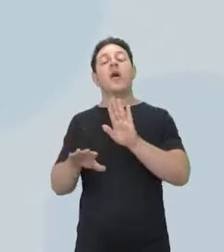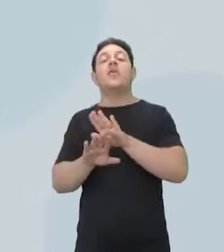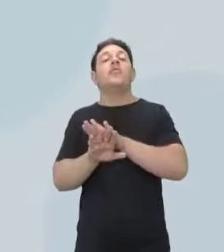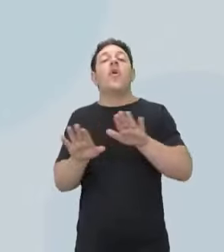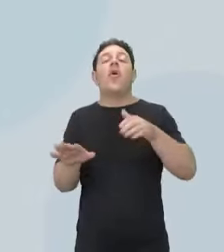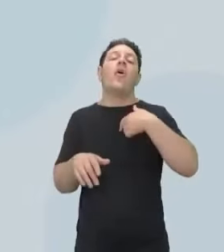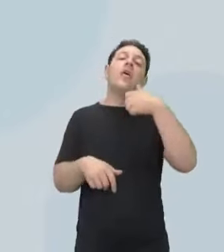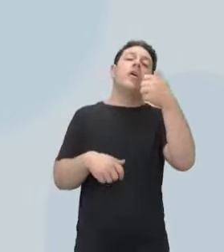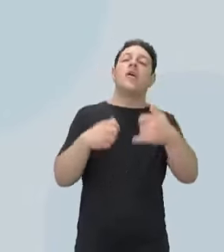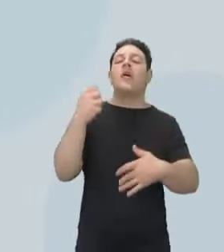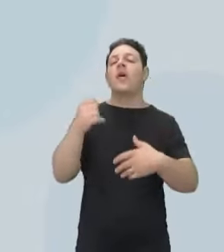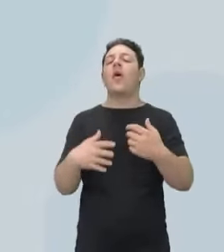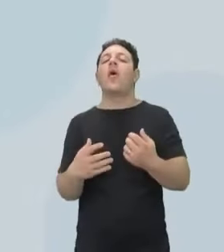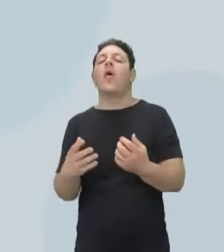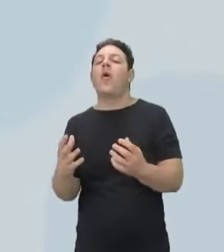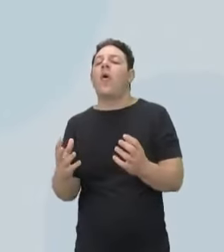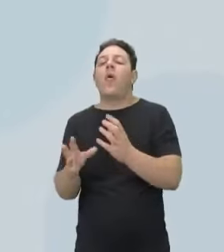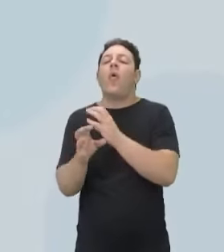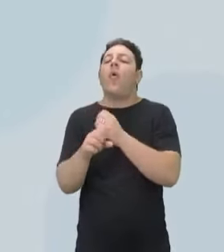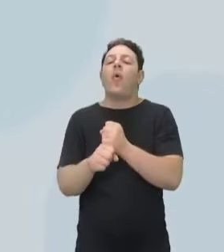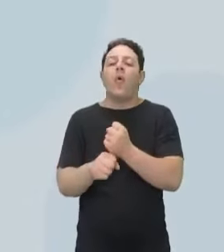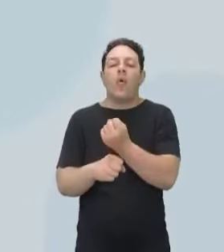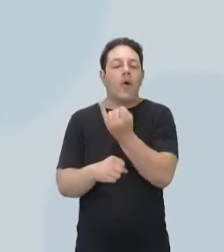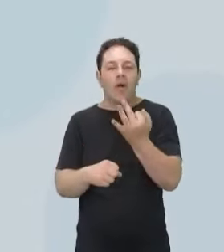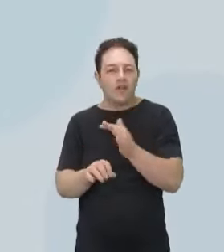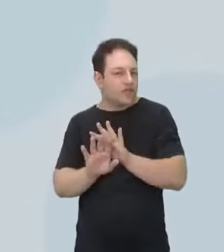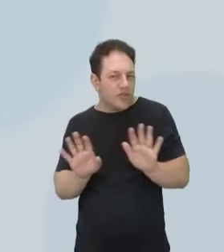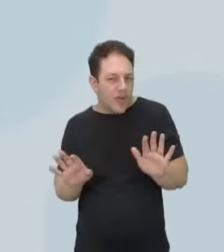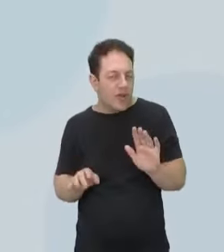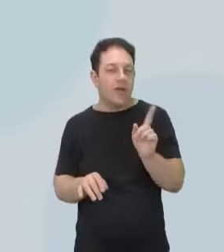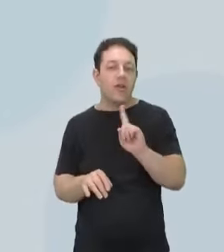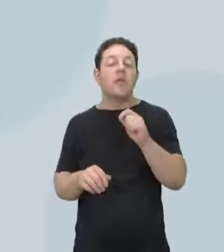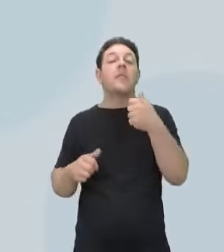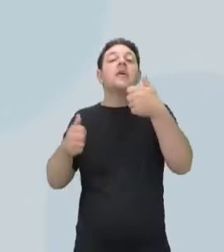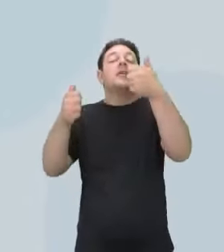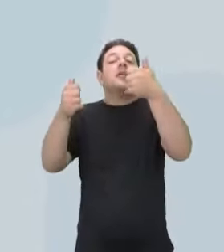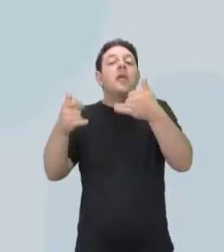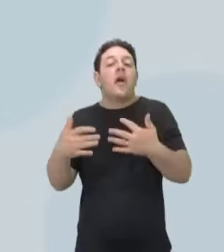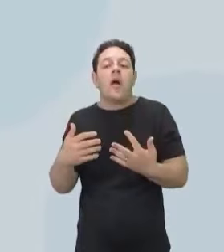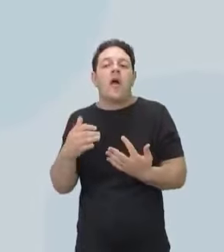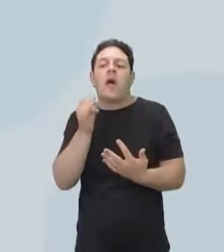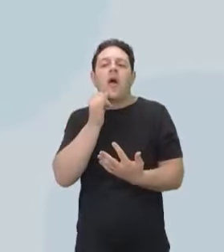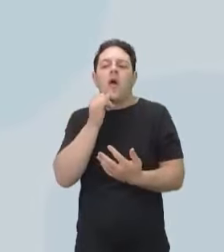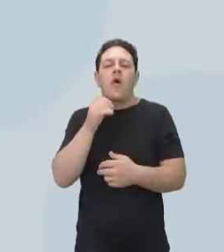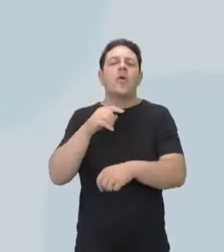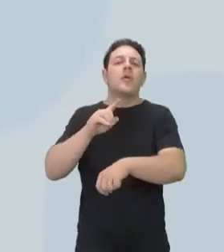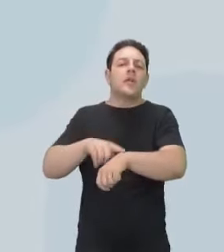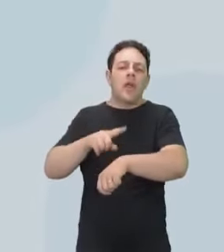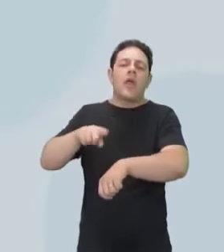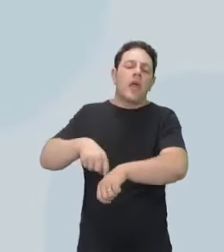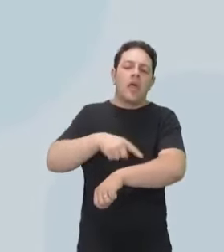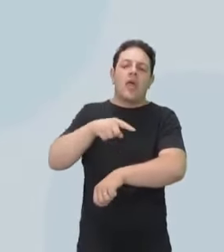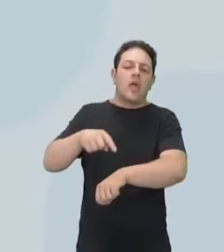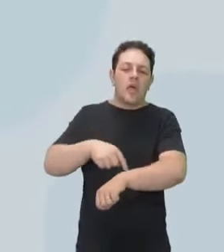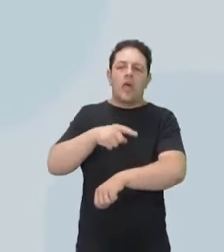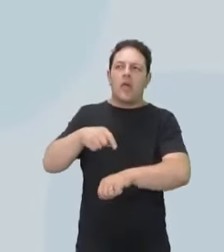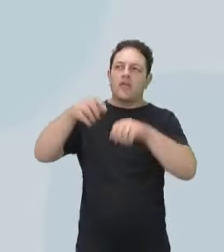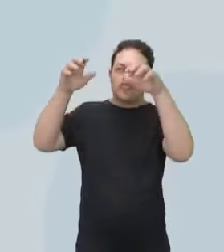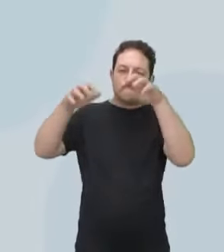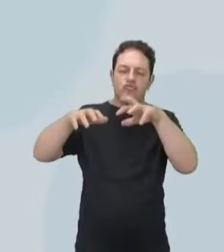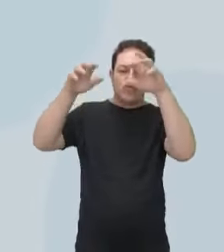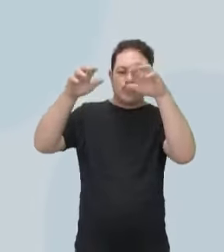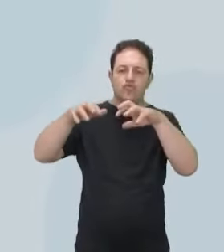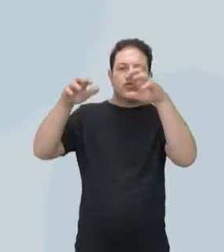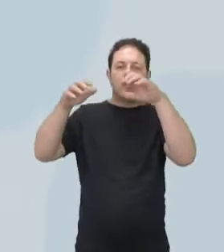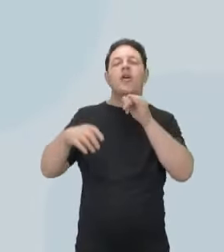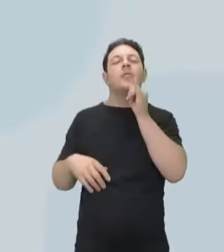só eu falar da quantidade, eu tenho que falar, né, da intensidade, de em quanto tempo essa chuva caiu. Porque, por exemplo, no